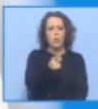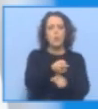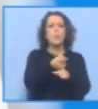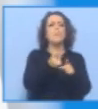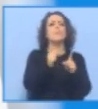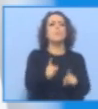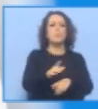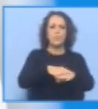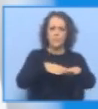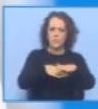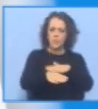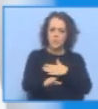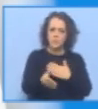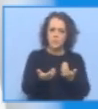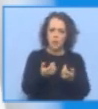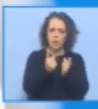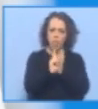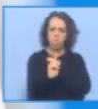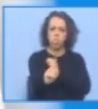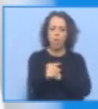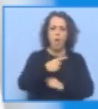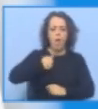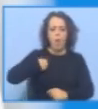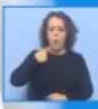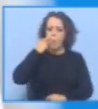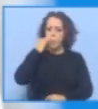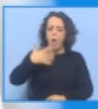conosco? Teu pai e eu andávamos aflitos à tua procura.